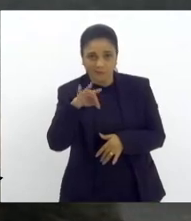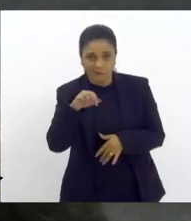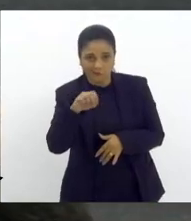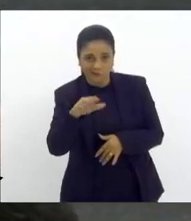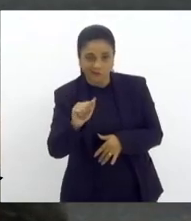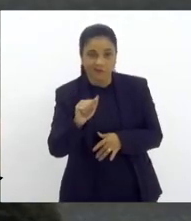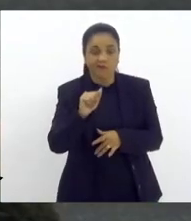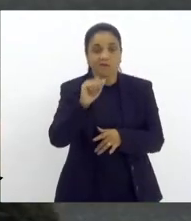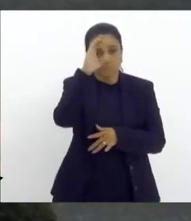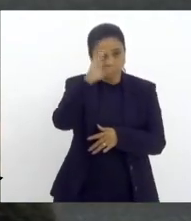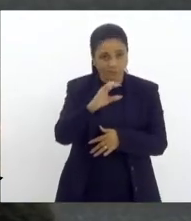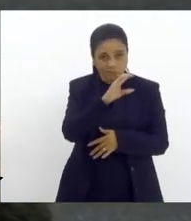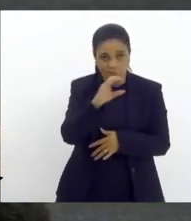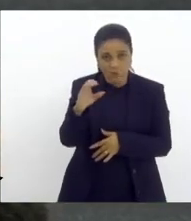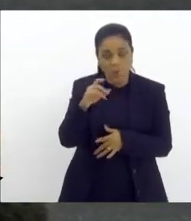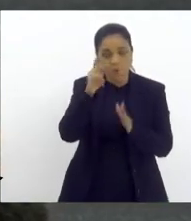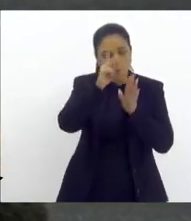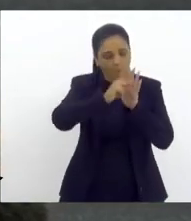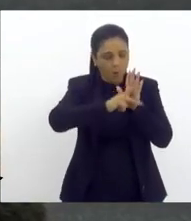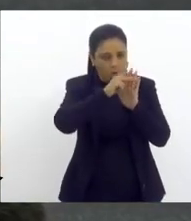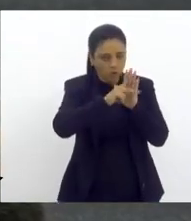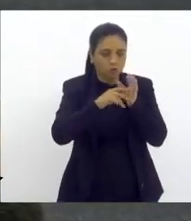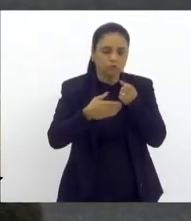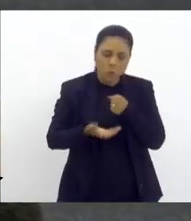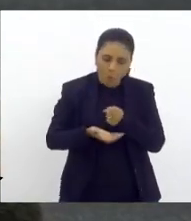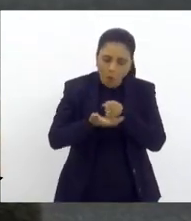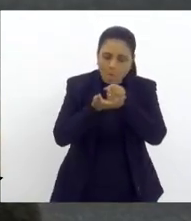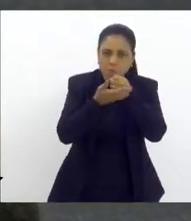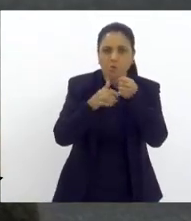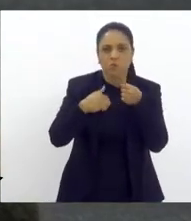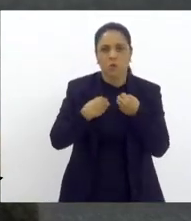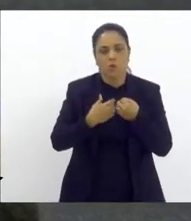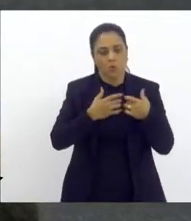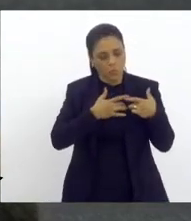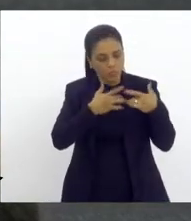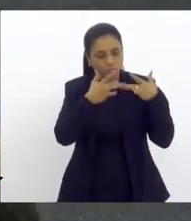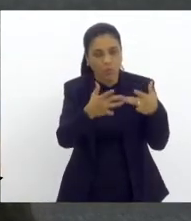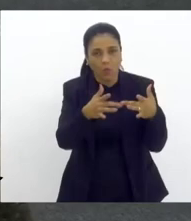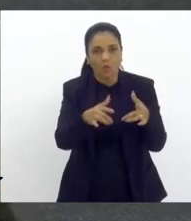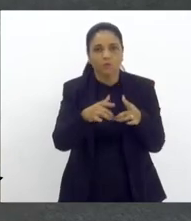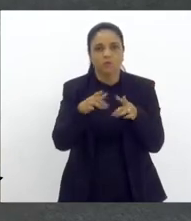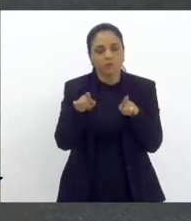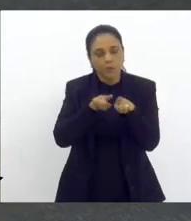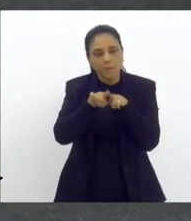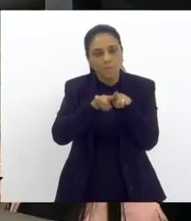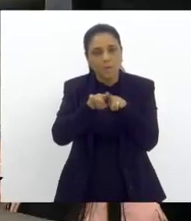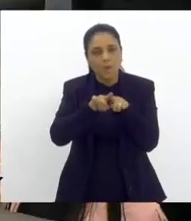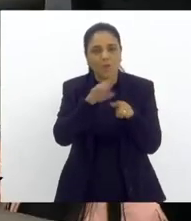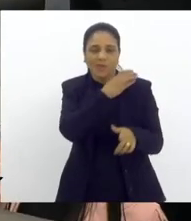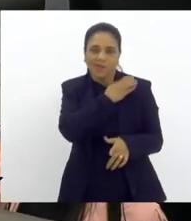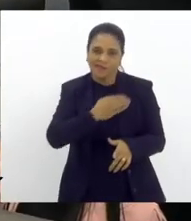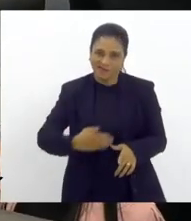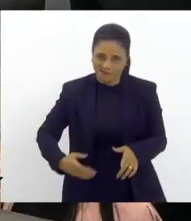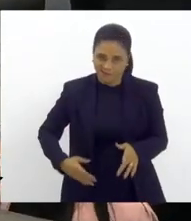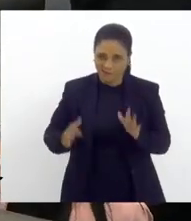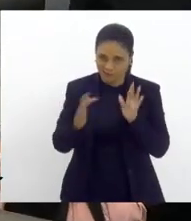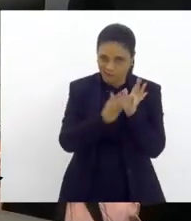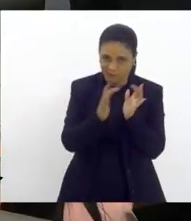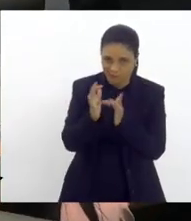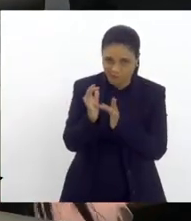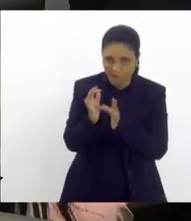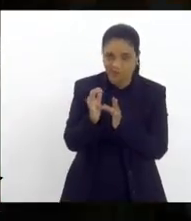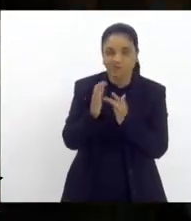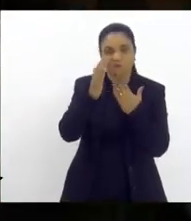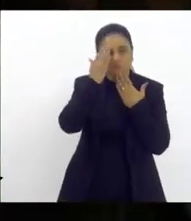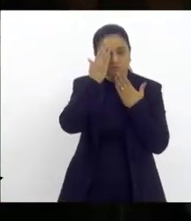e receba o apoio desse irmão em Cristo amém Muito obrigado Deus abençoe muito